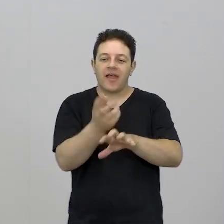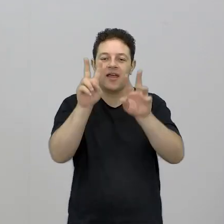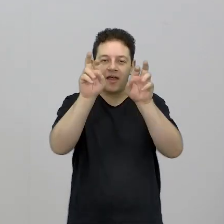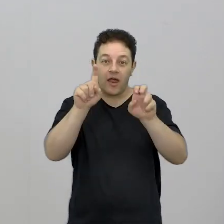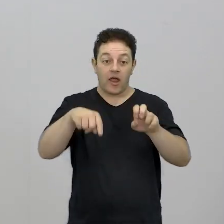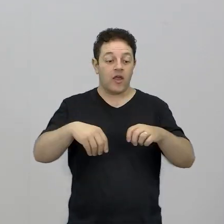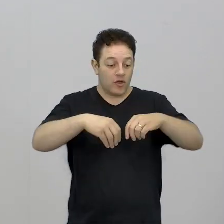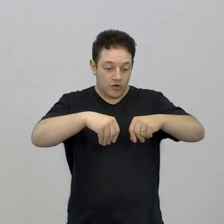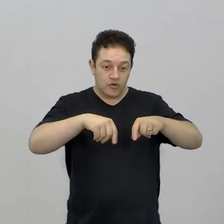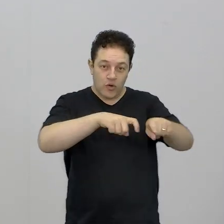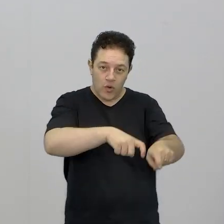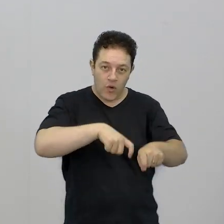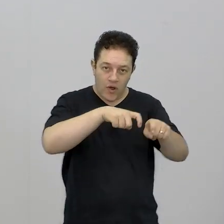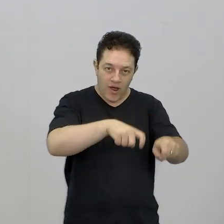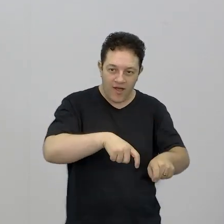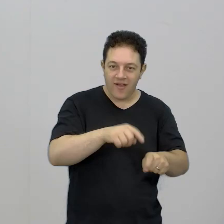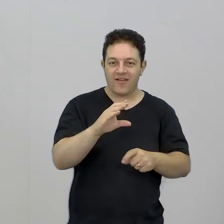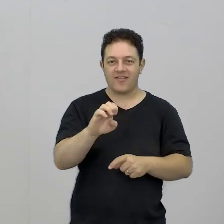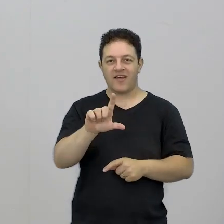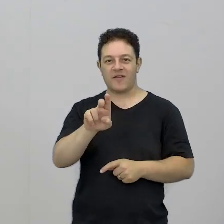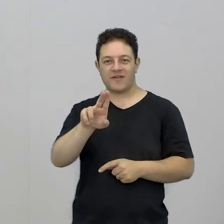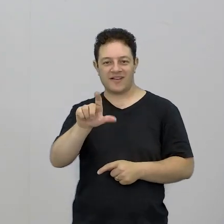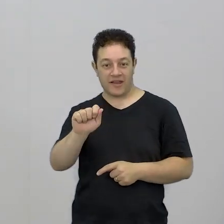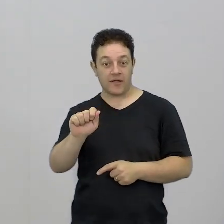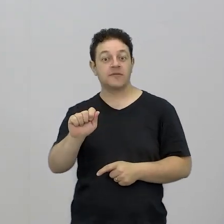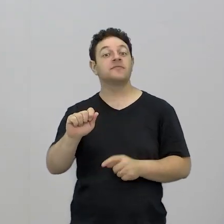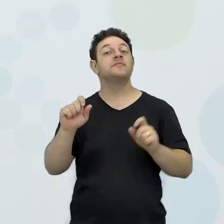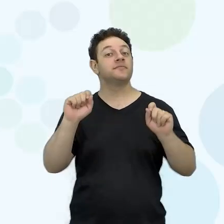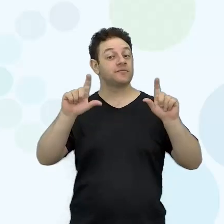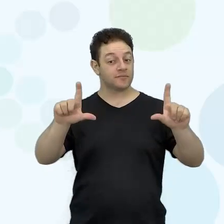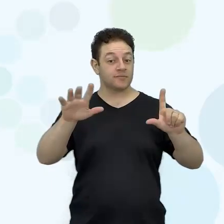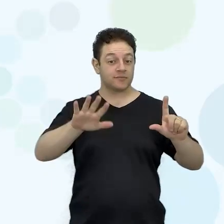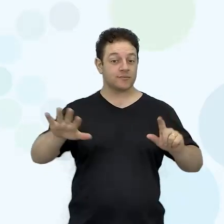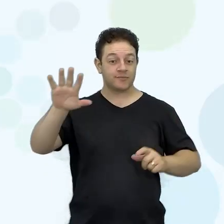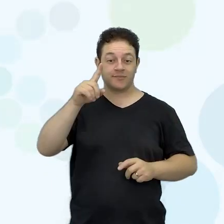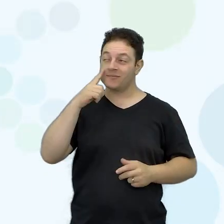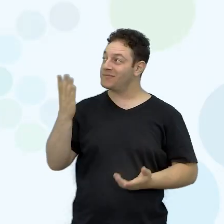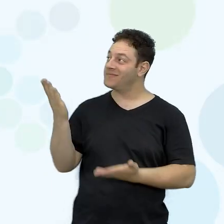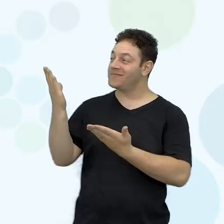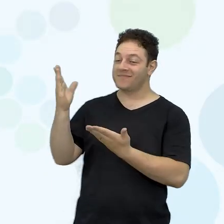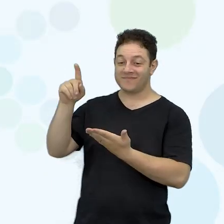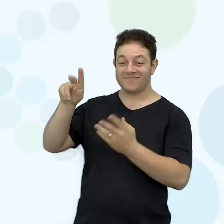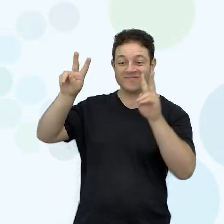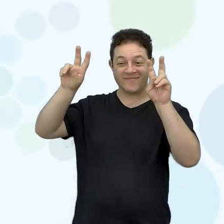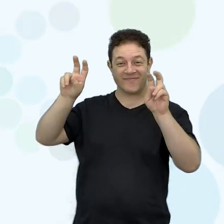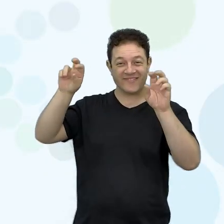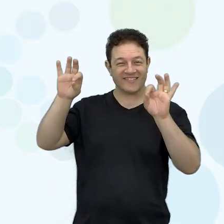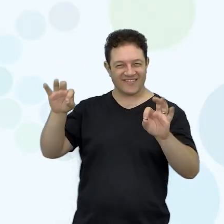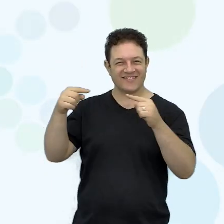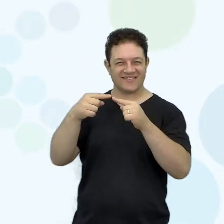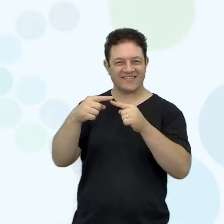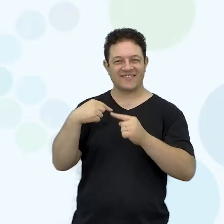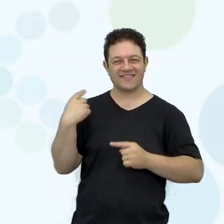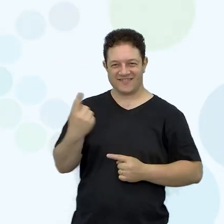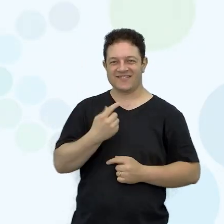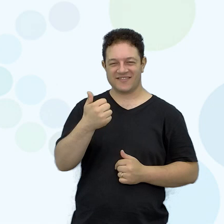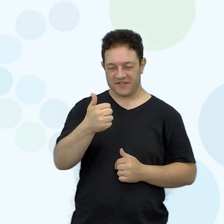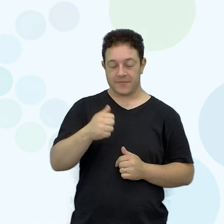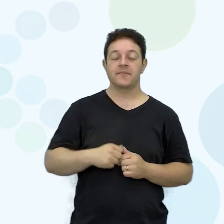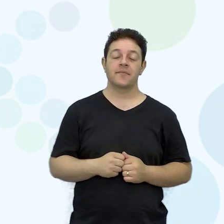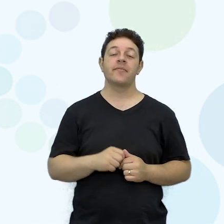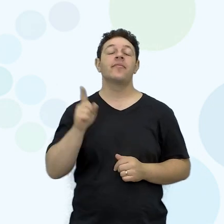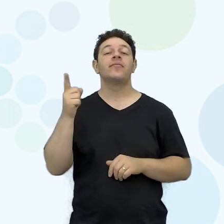do solo, a célula. Tá aparecendo aí na tela para vocês, né? O título aí, olha, direitinho da nossa aula. Então, o